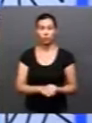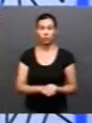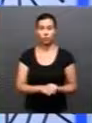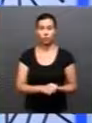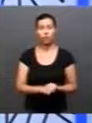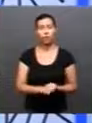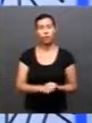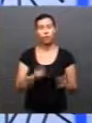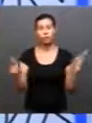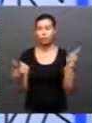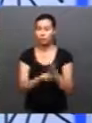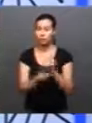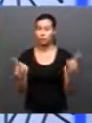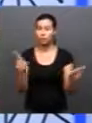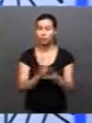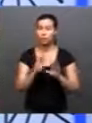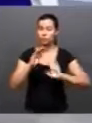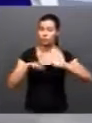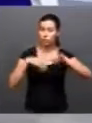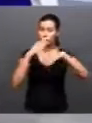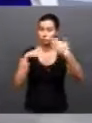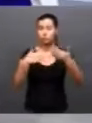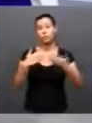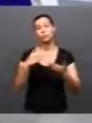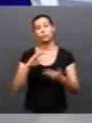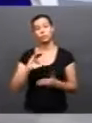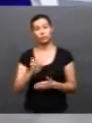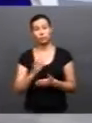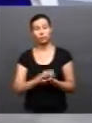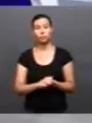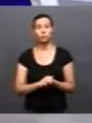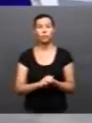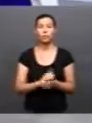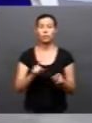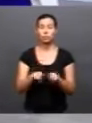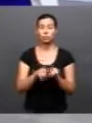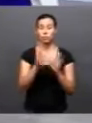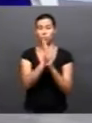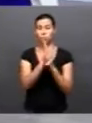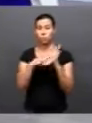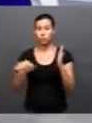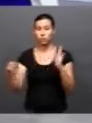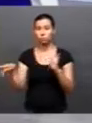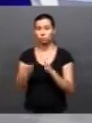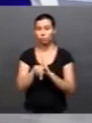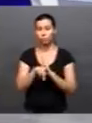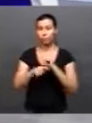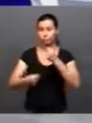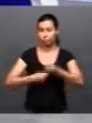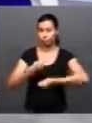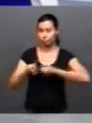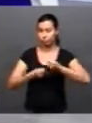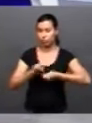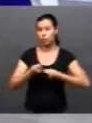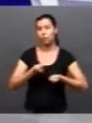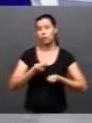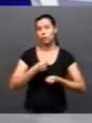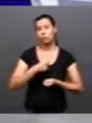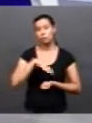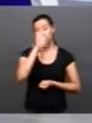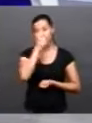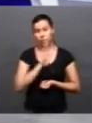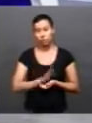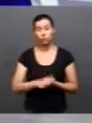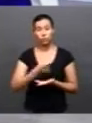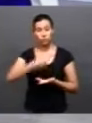essa relação entre desenvolvimento científico brasileiro e o modelo adotado de economia no Brasil. Então, para isso, a gente realmente teria que